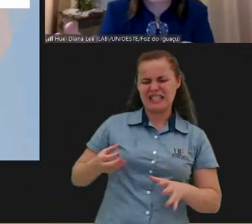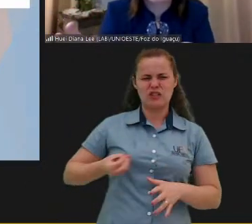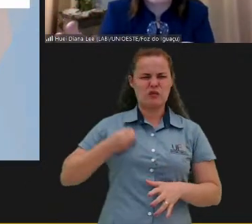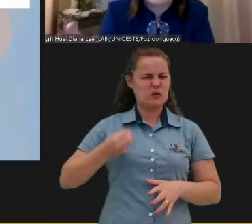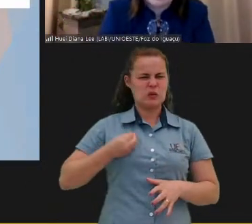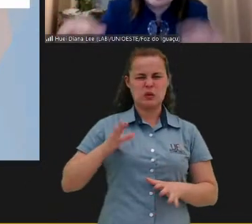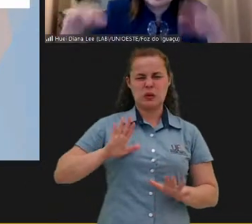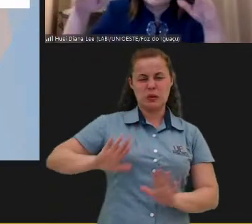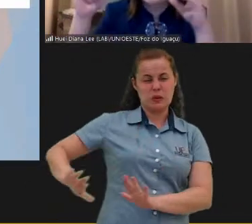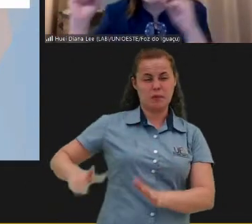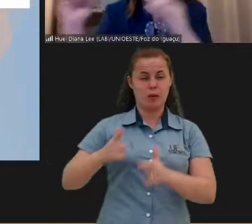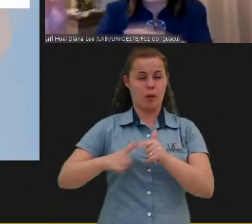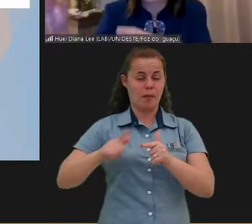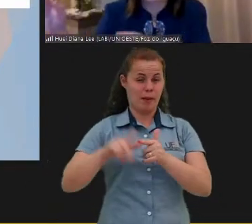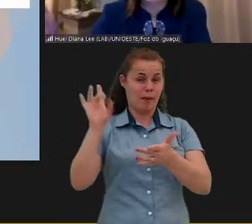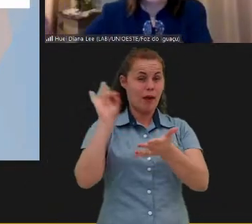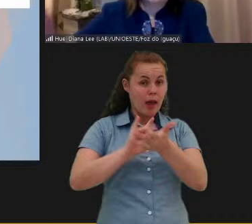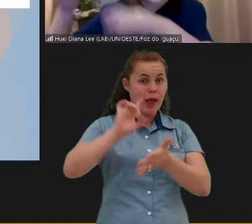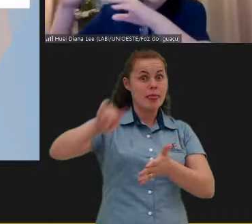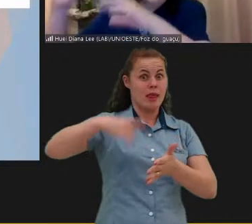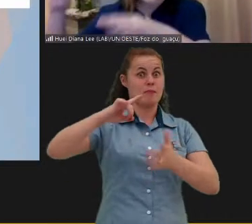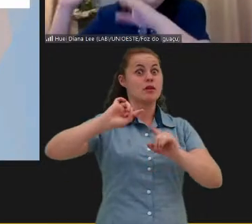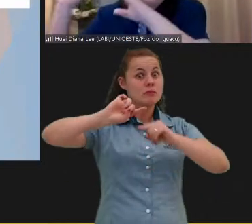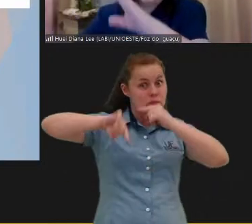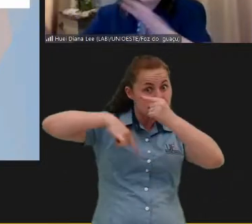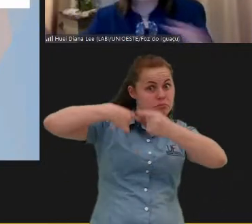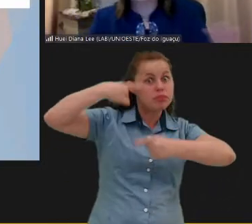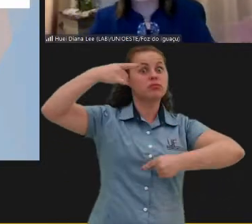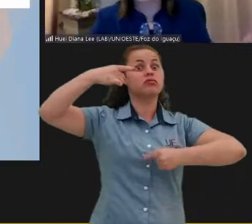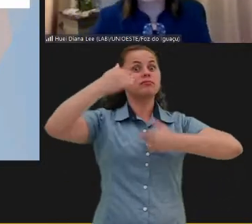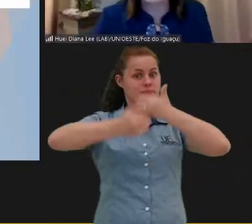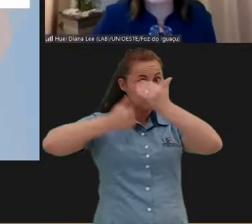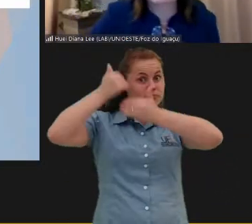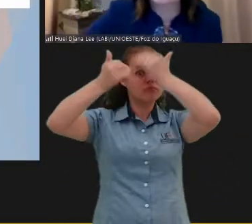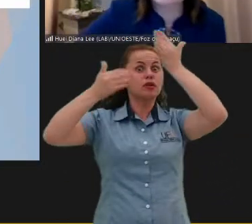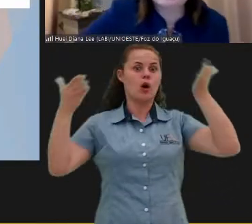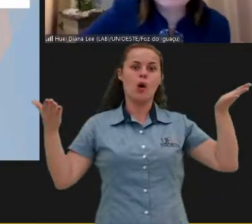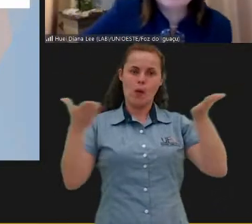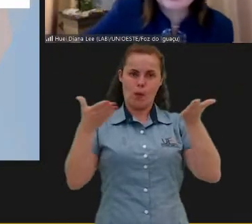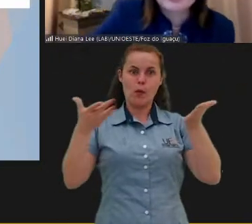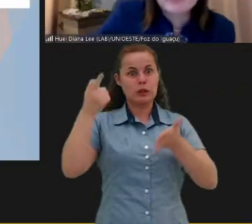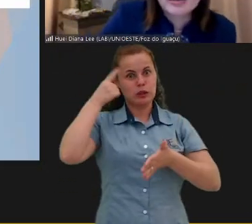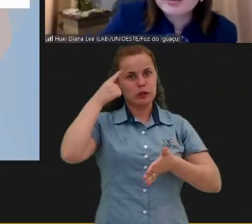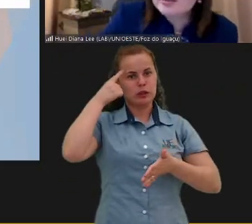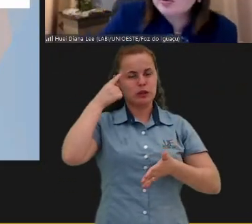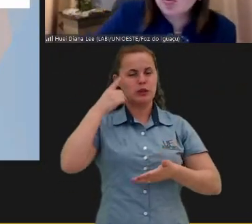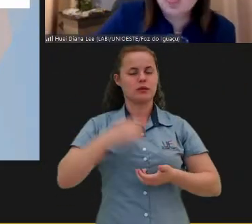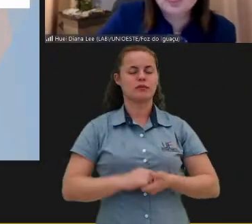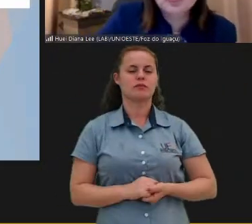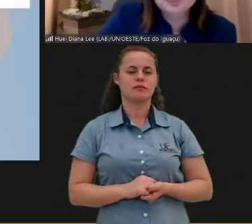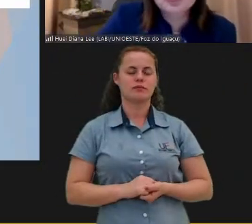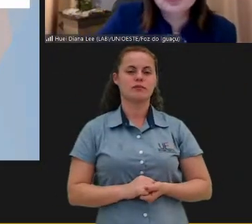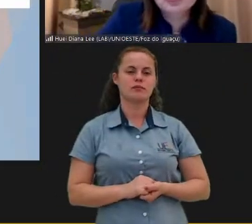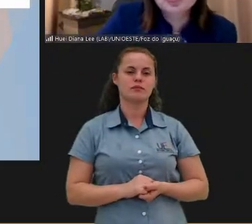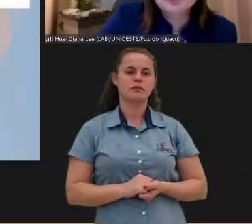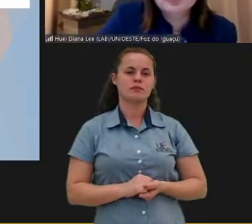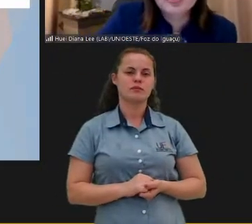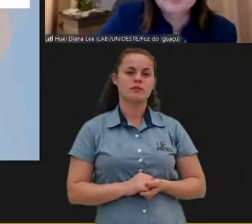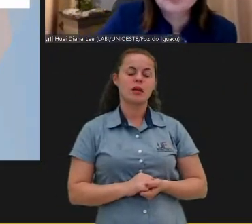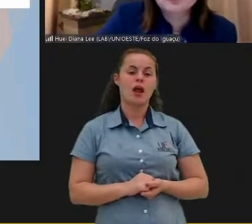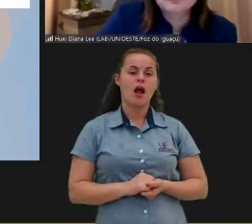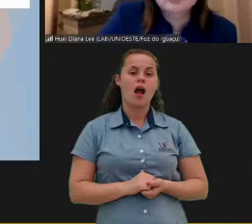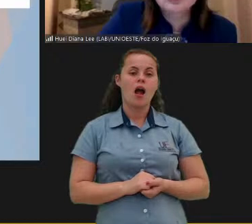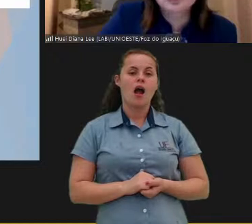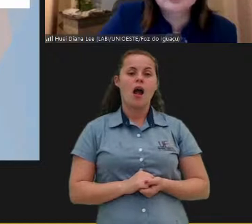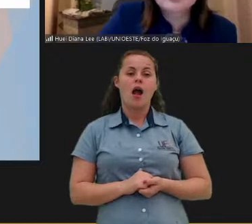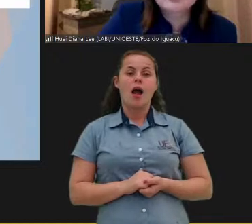para problemas reais, depois teve uma revolução nisso e continuou, e a gente está hoje nos nossos dias. Mas, nos últimos